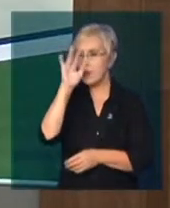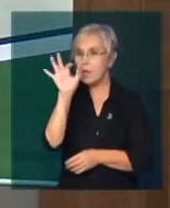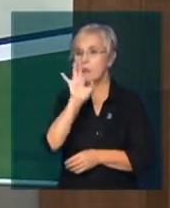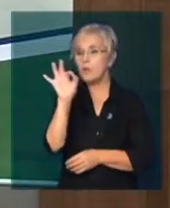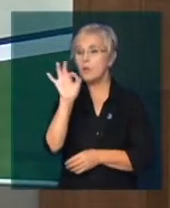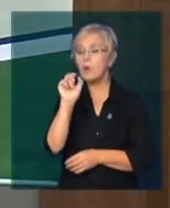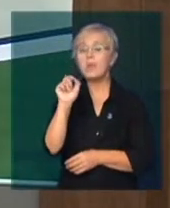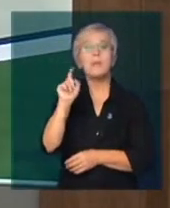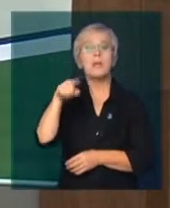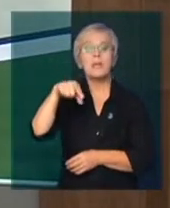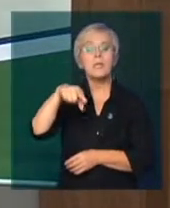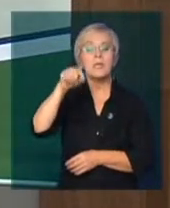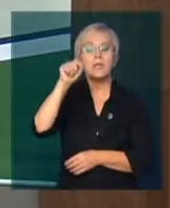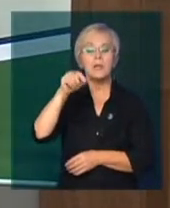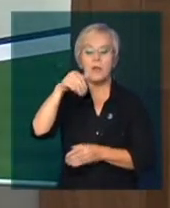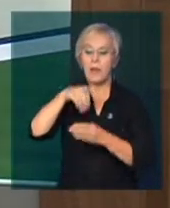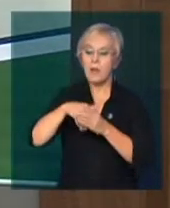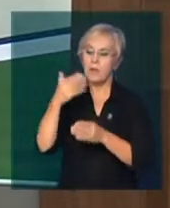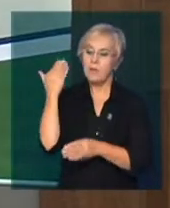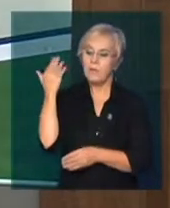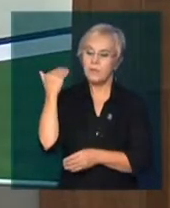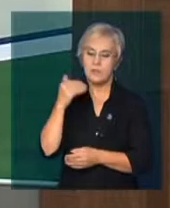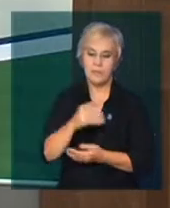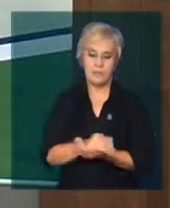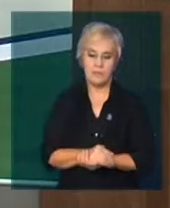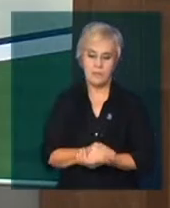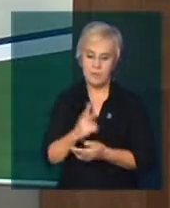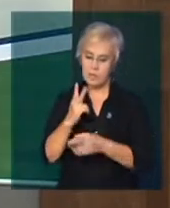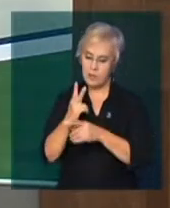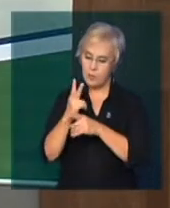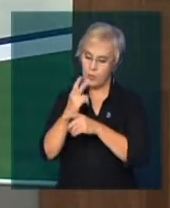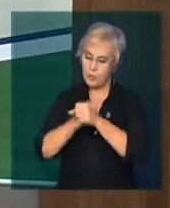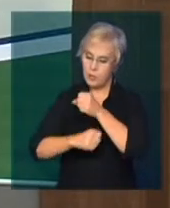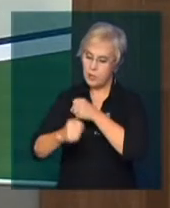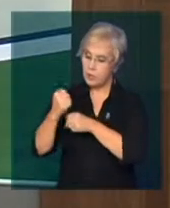quem votaram 2 anos após a eleição.